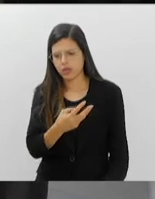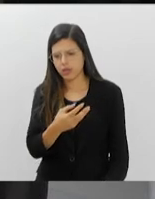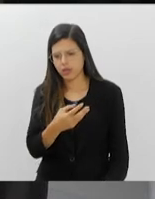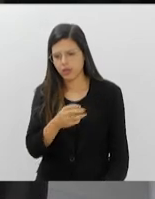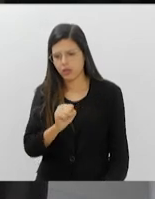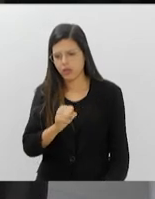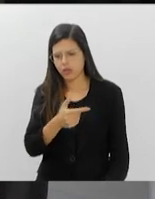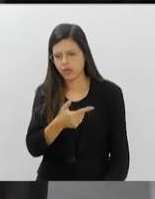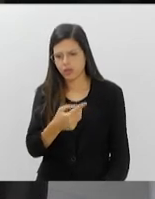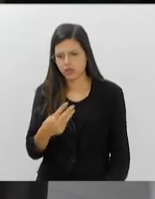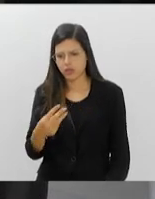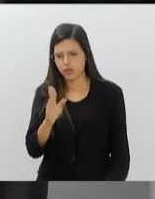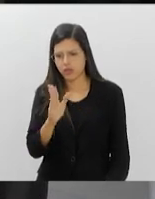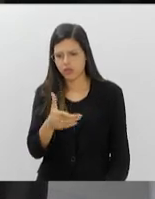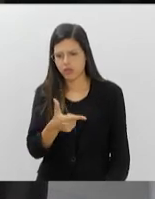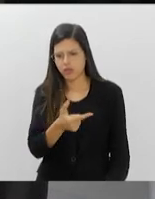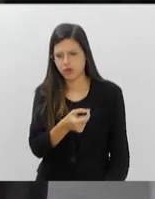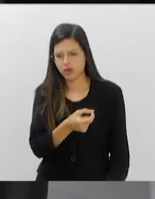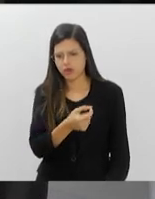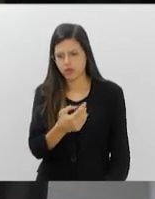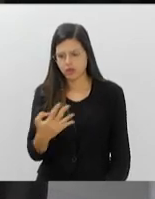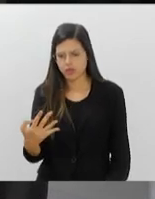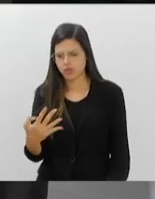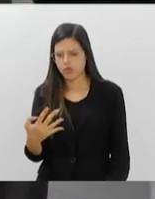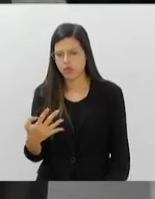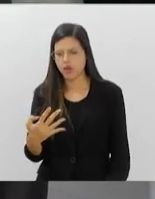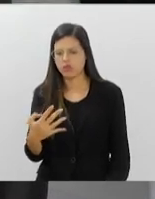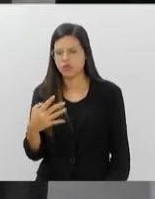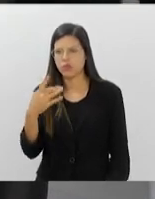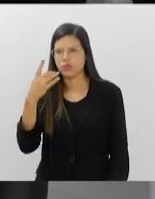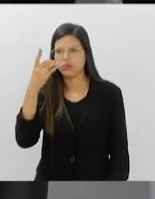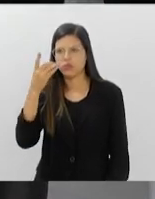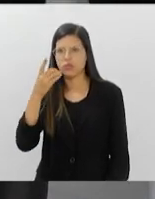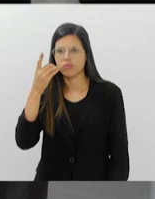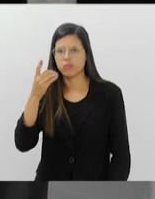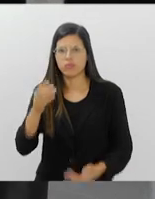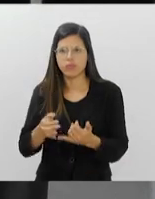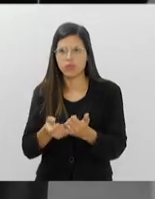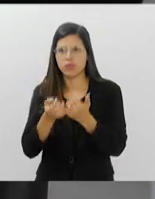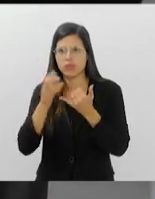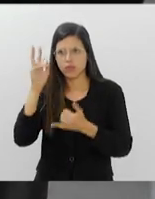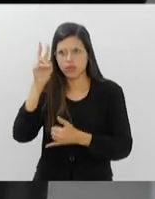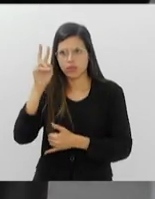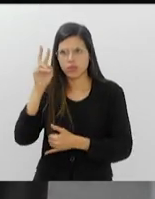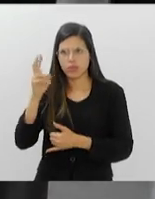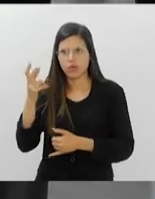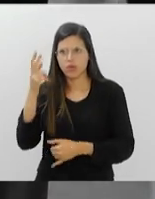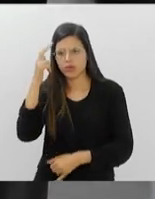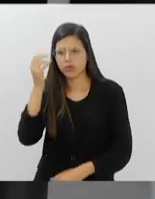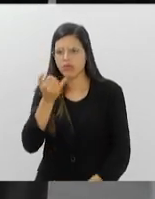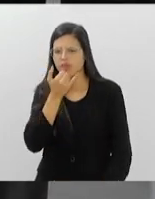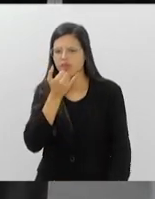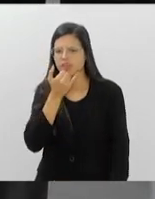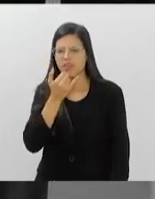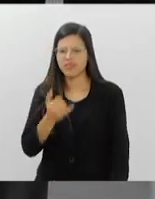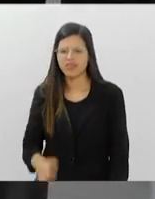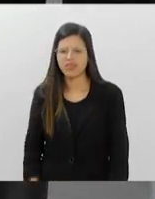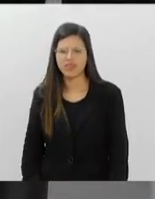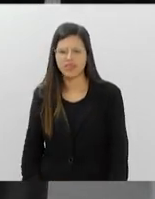autoria do deputado Renan Jordi, que declara como patrimônio histórico, cultural, turístico, gastronômico... Desculpa. Não é 23,